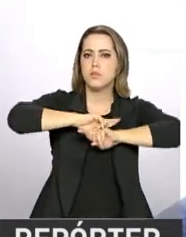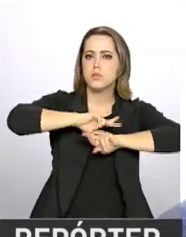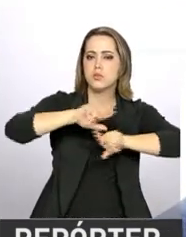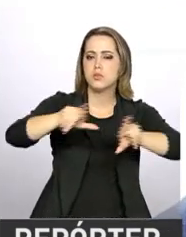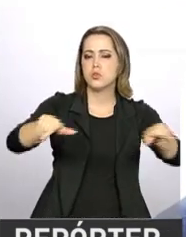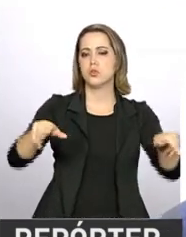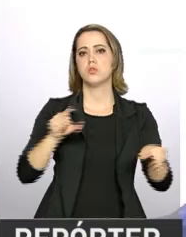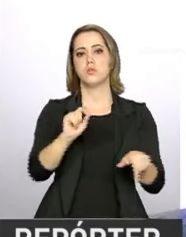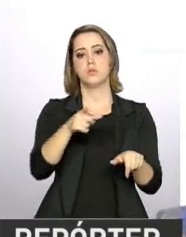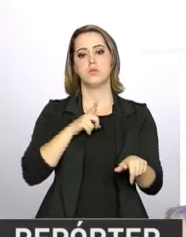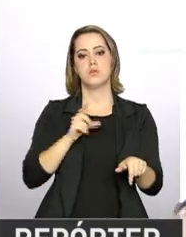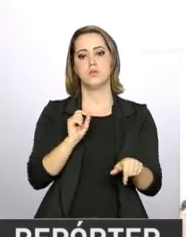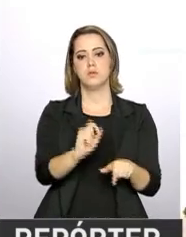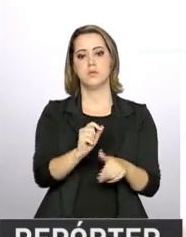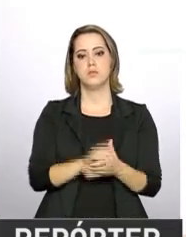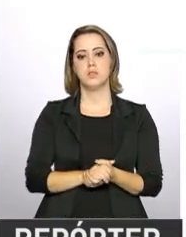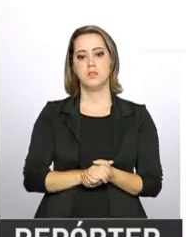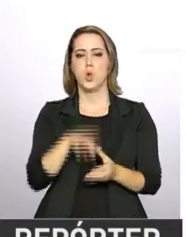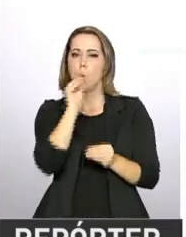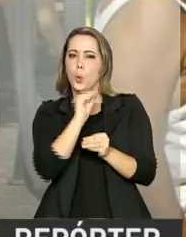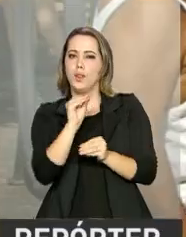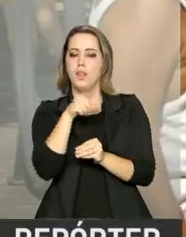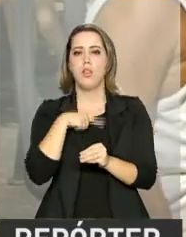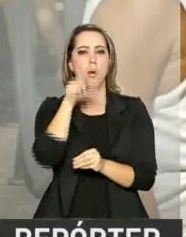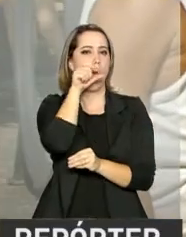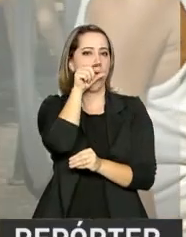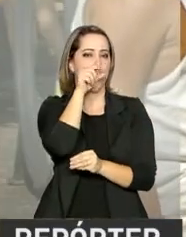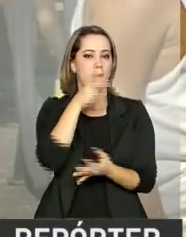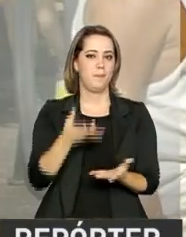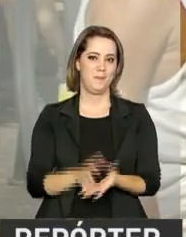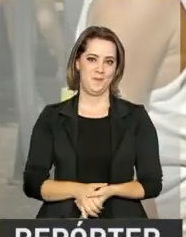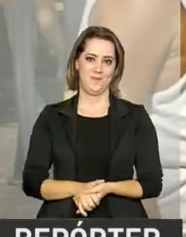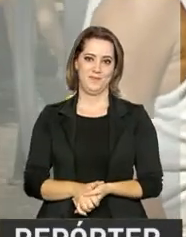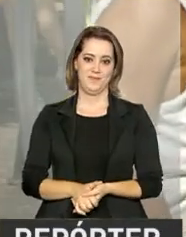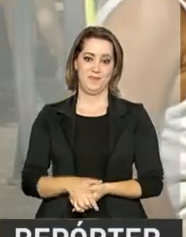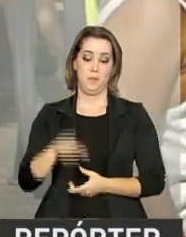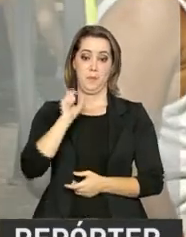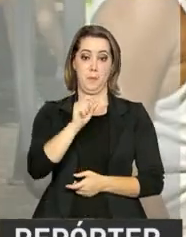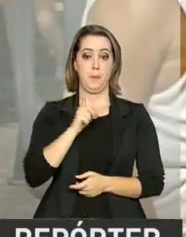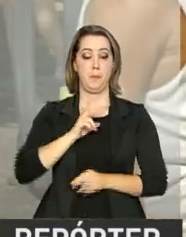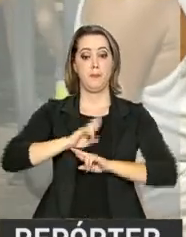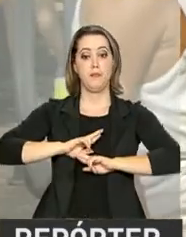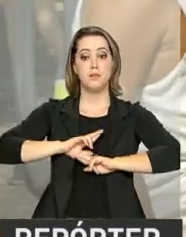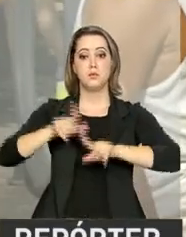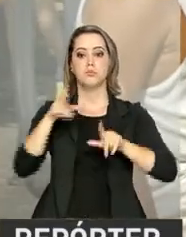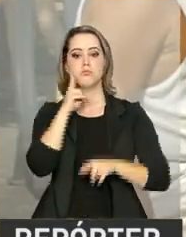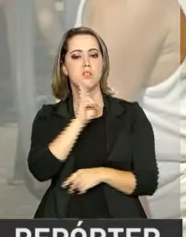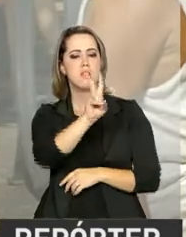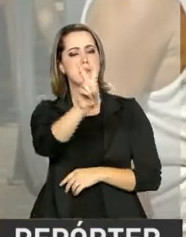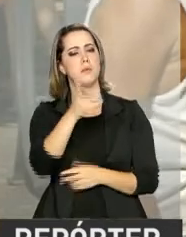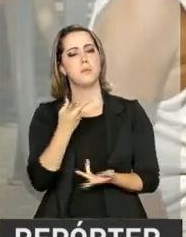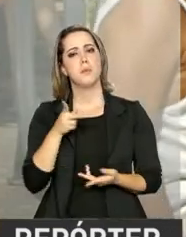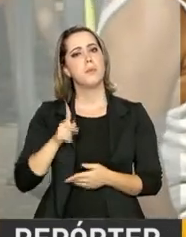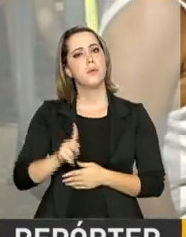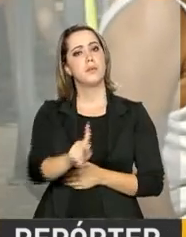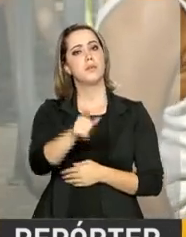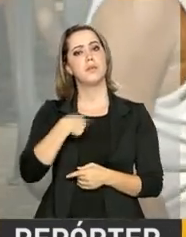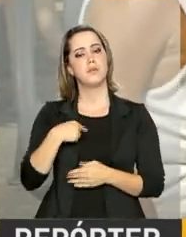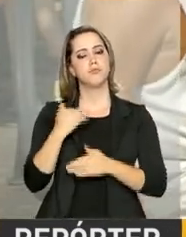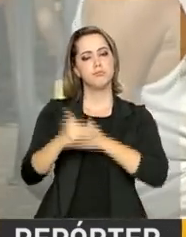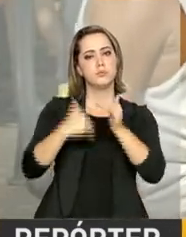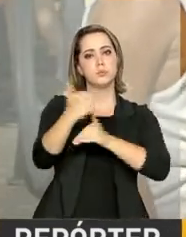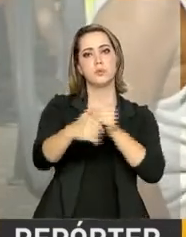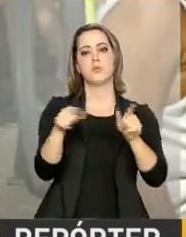minha calapsita. Só isso que eu faço. Cenas como essa devem ser cada vez mais comuns no país daqui para